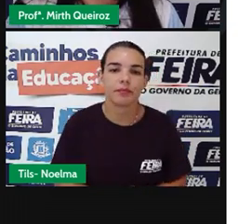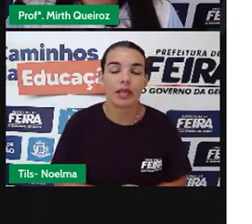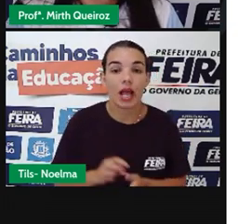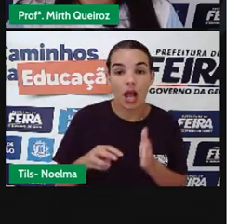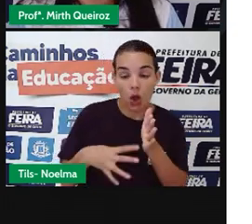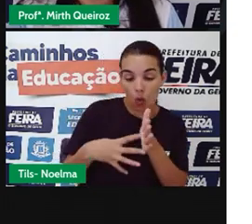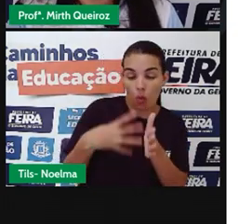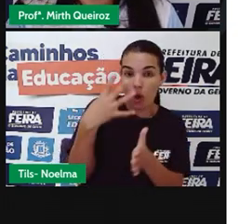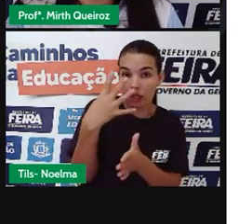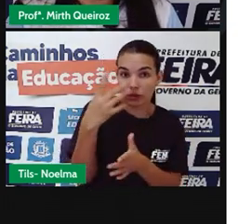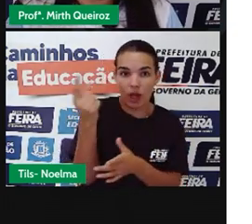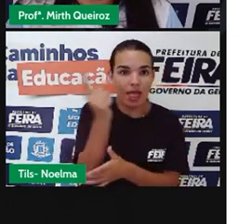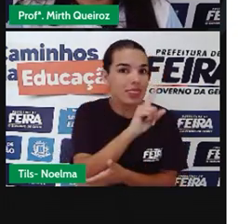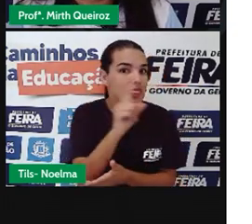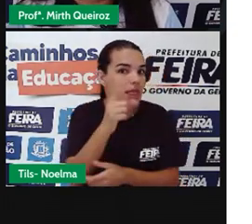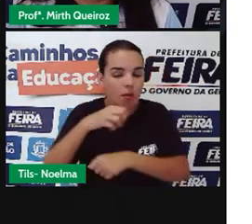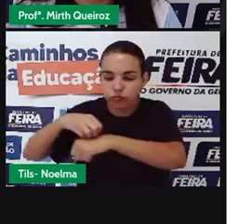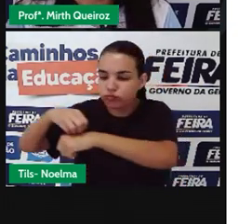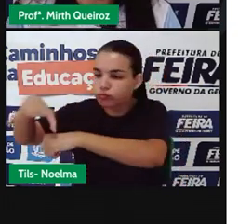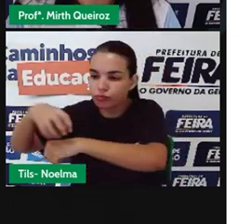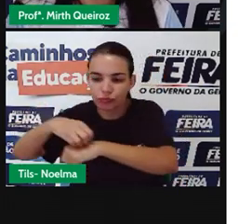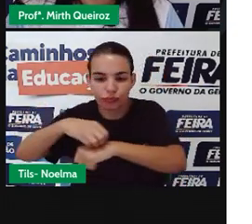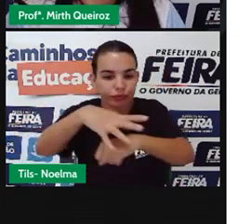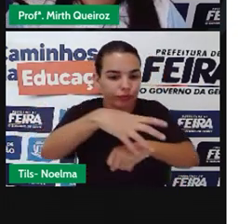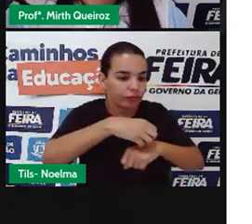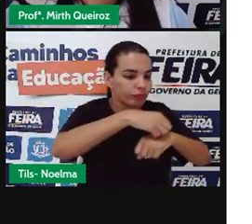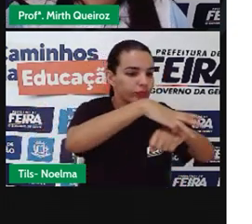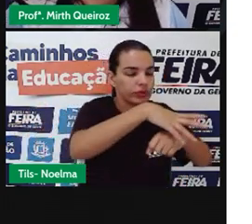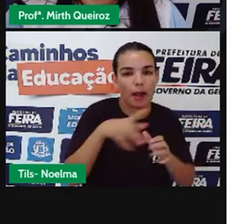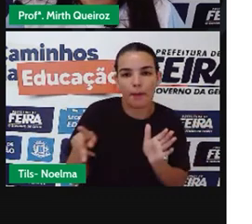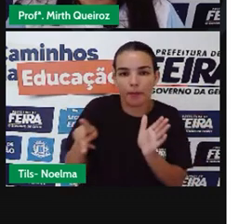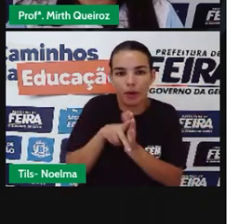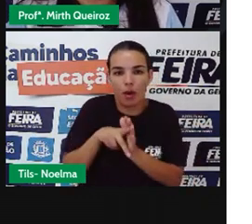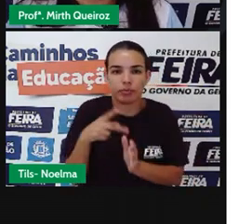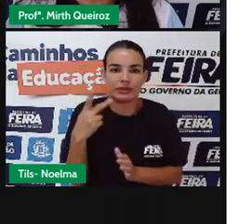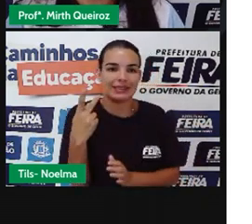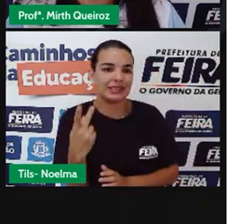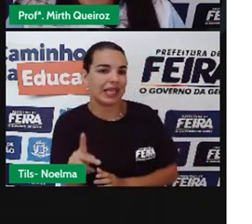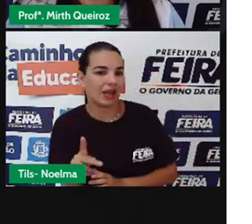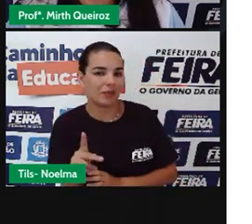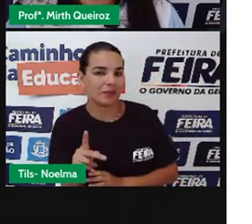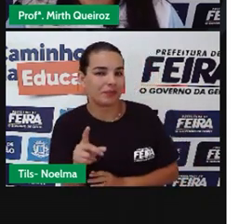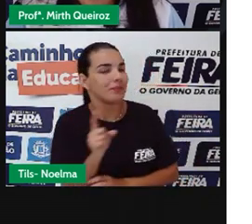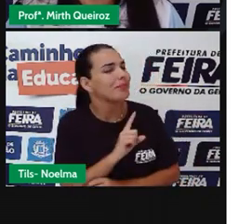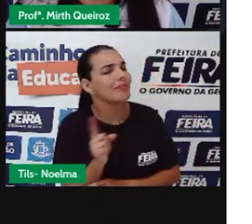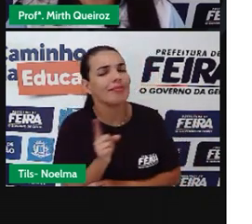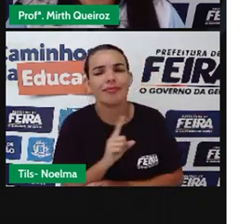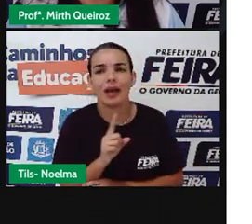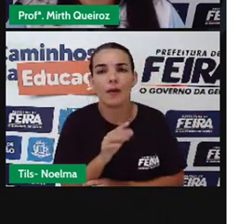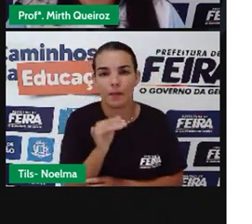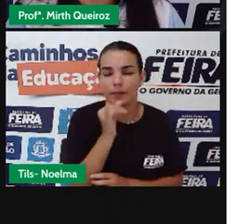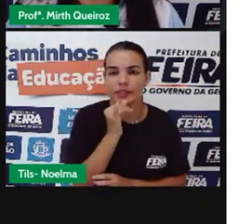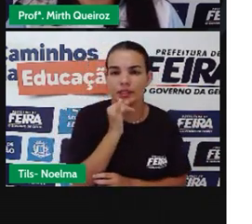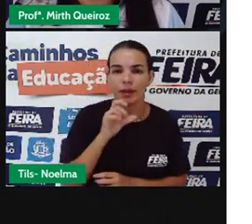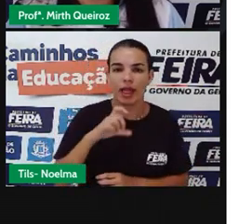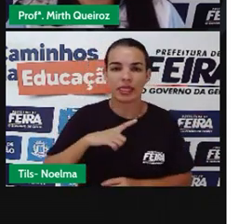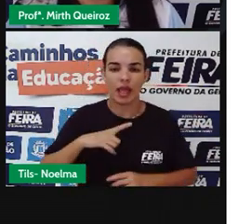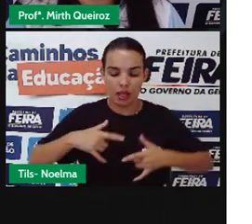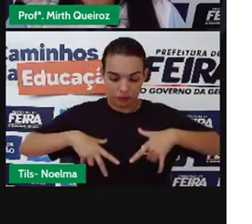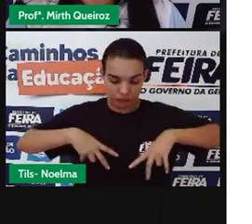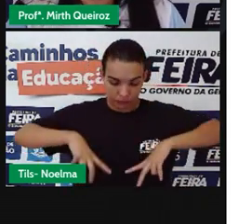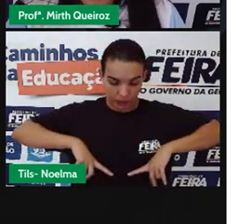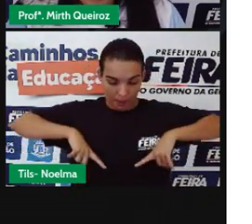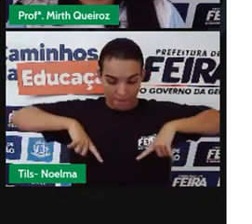não compartilhe seus pertences Isso mesmo tem gente que tem o costume de emprestado de 15